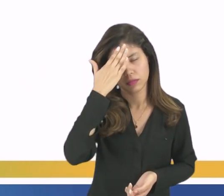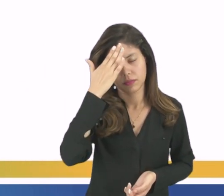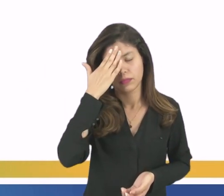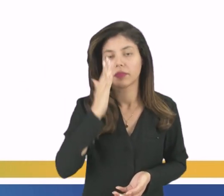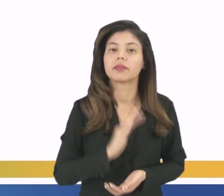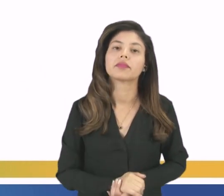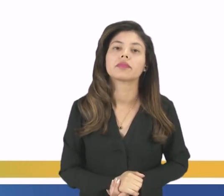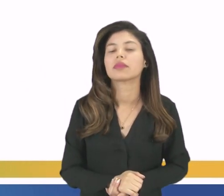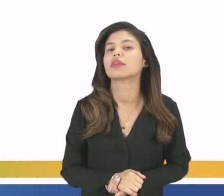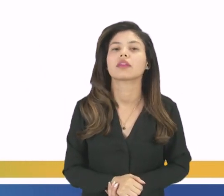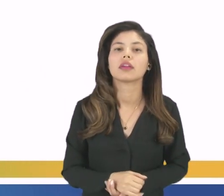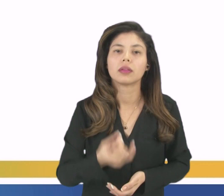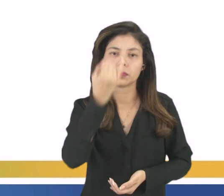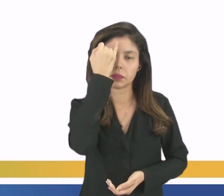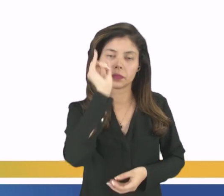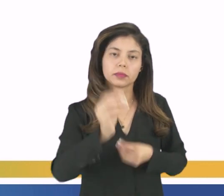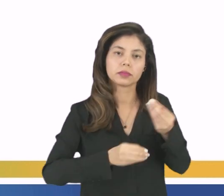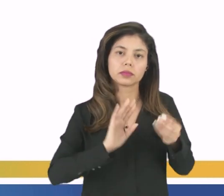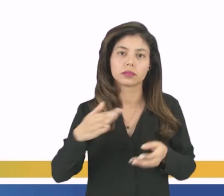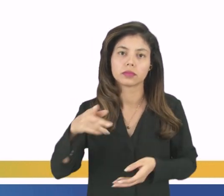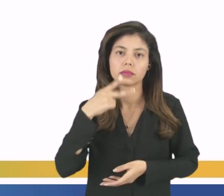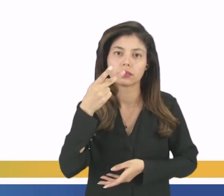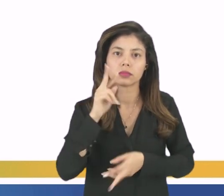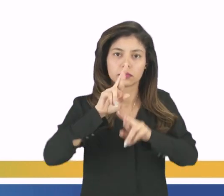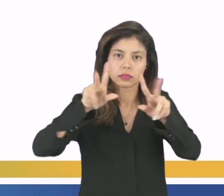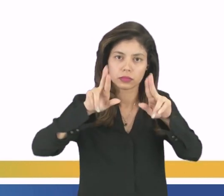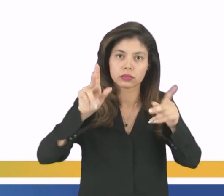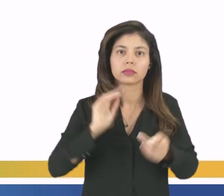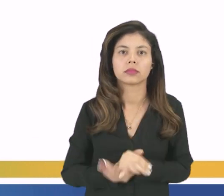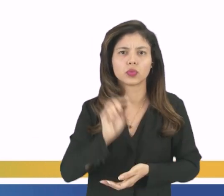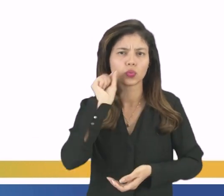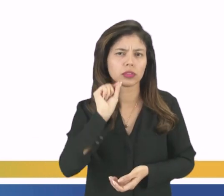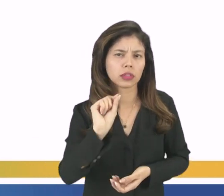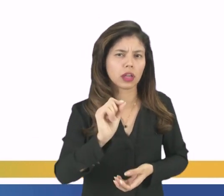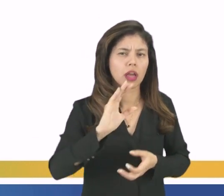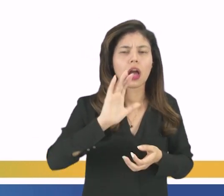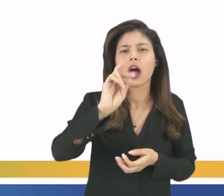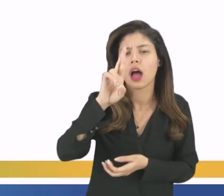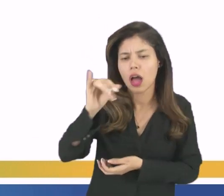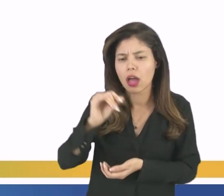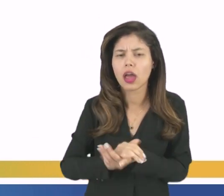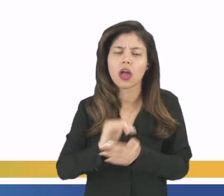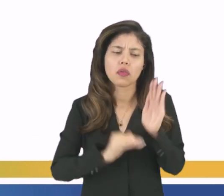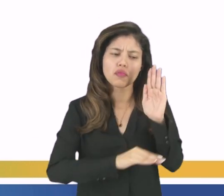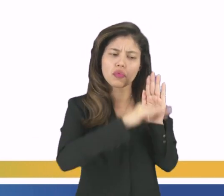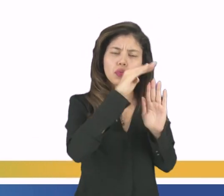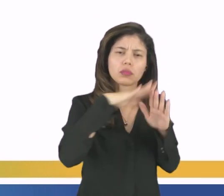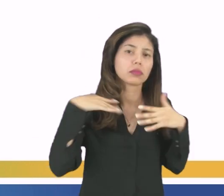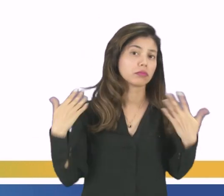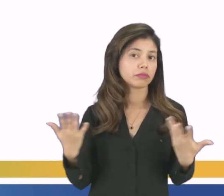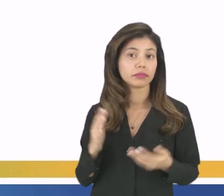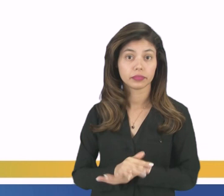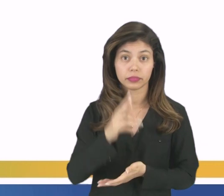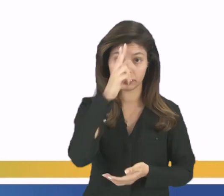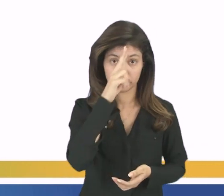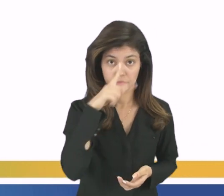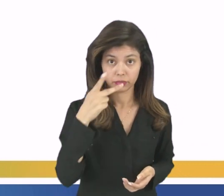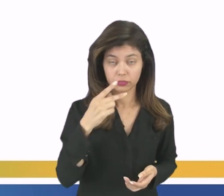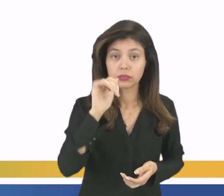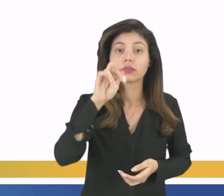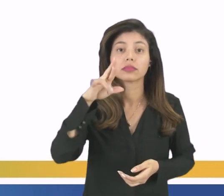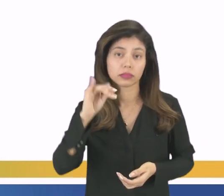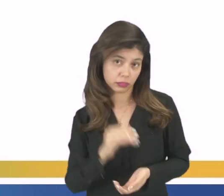entender, então, a ideia quando se falar diferente do que é a área, do que é volume. Então, só para reprisar. Falou de